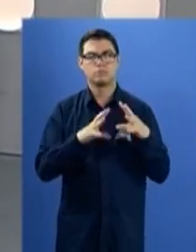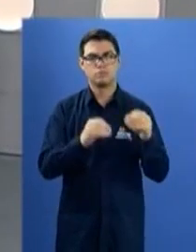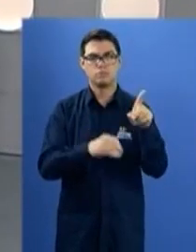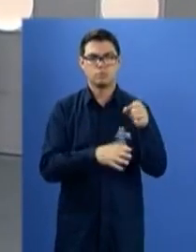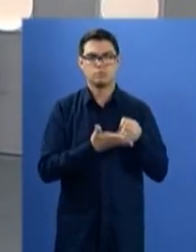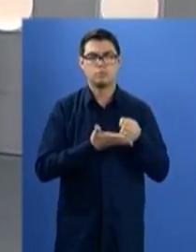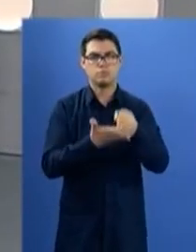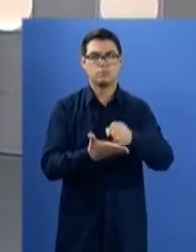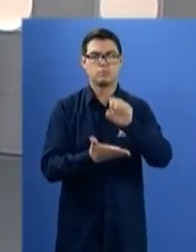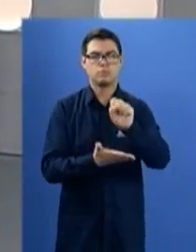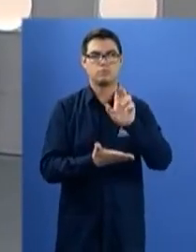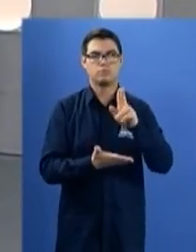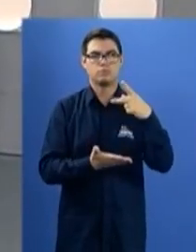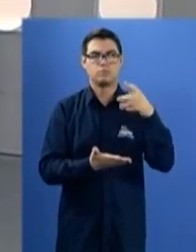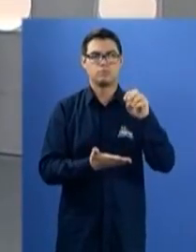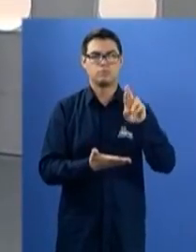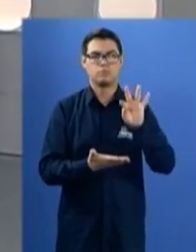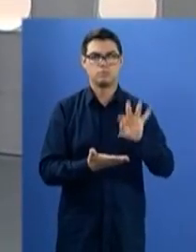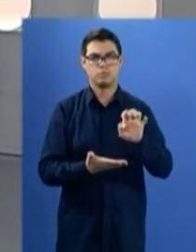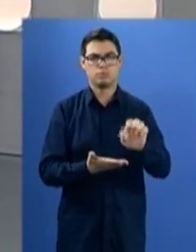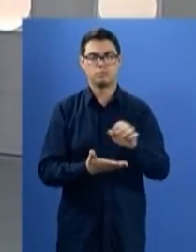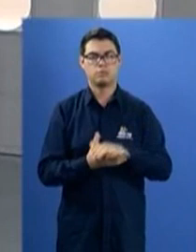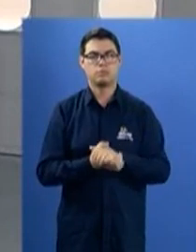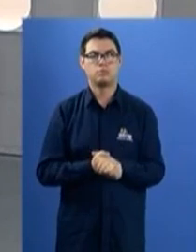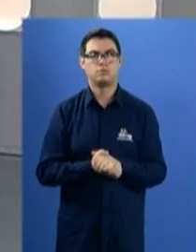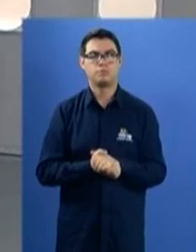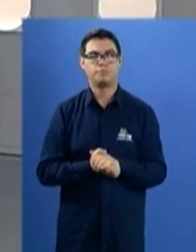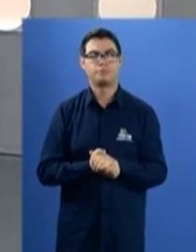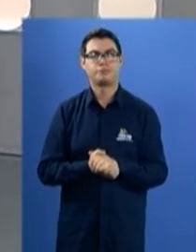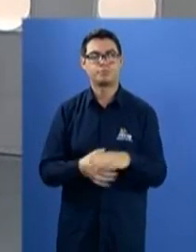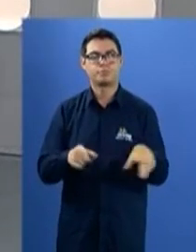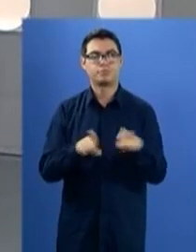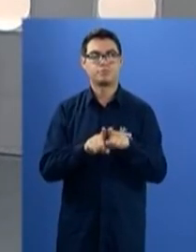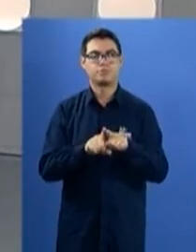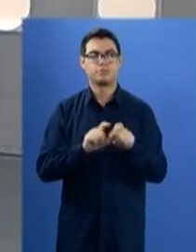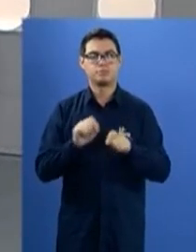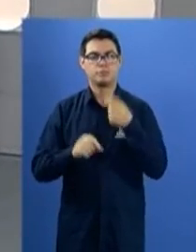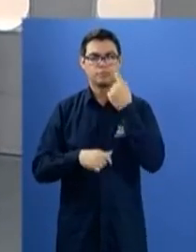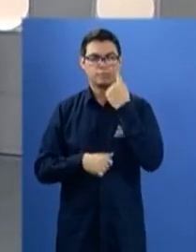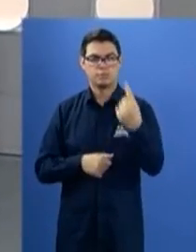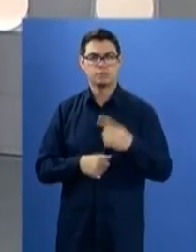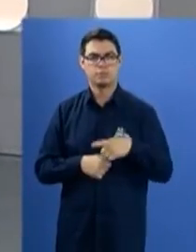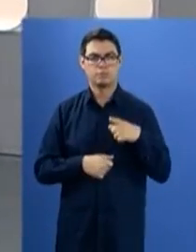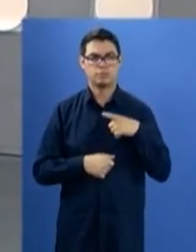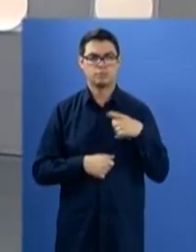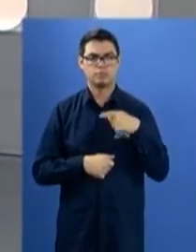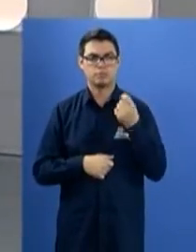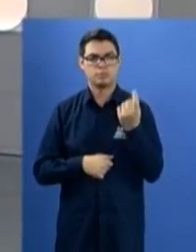isso são áreas de suporte. Então, vemos aqui que esses